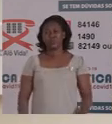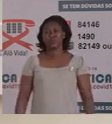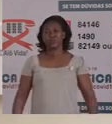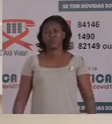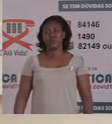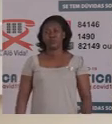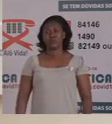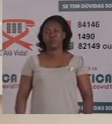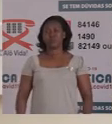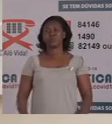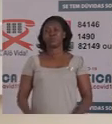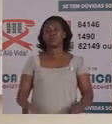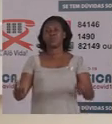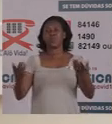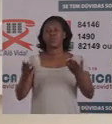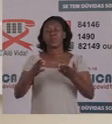Este gráfico mostra